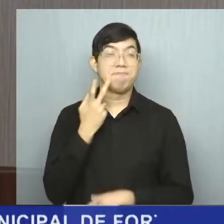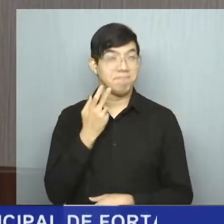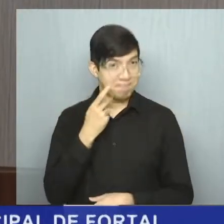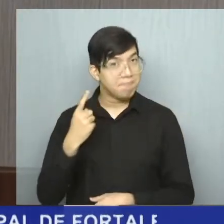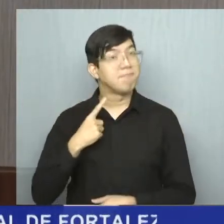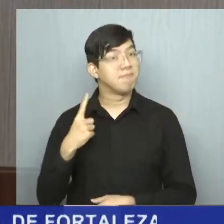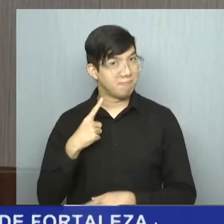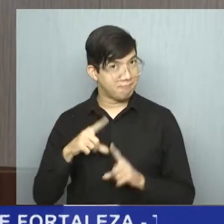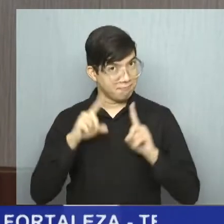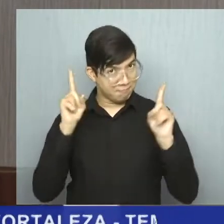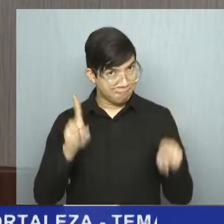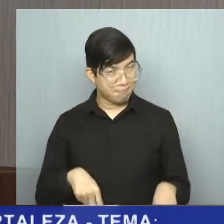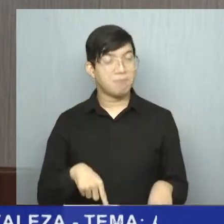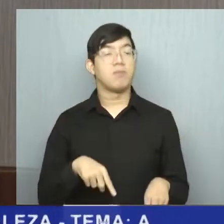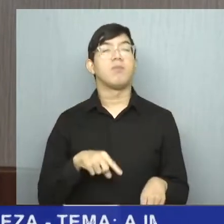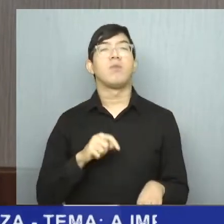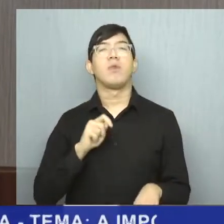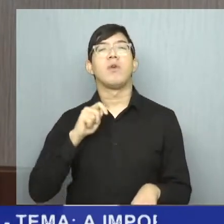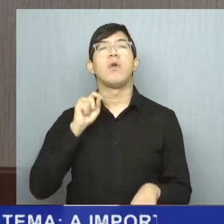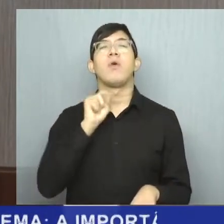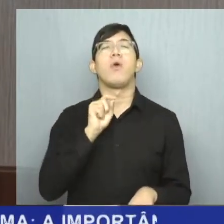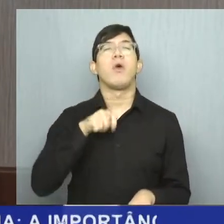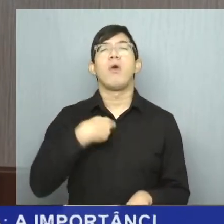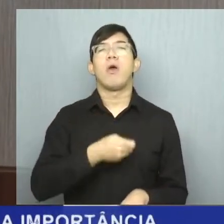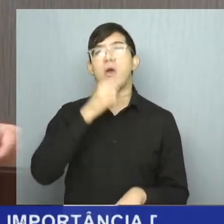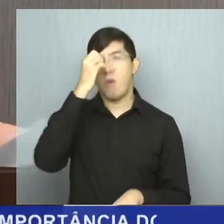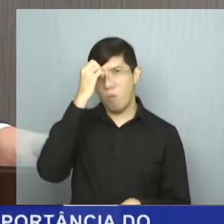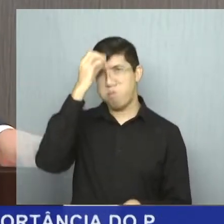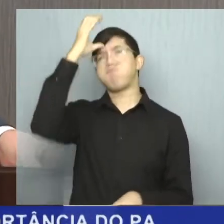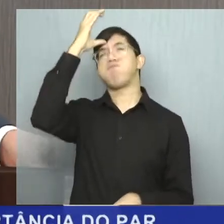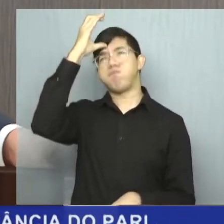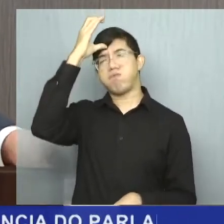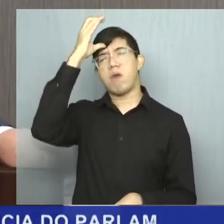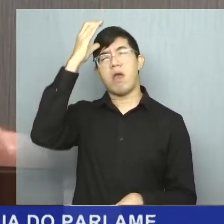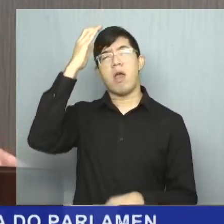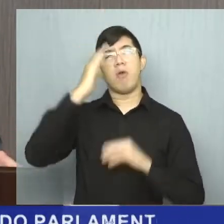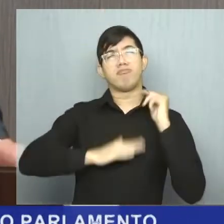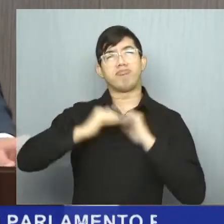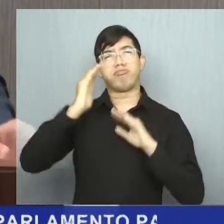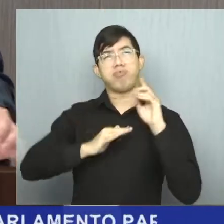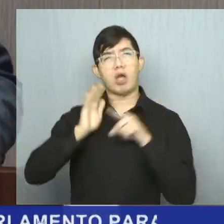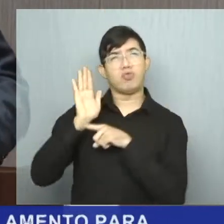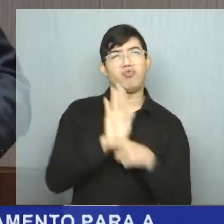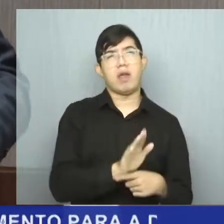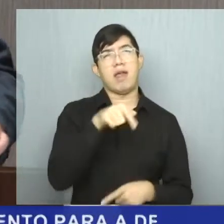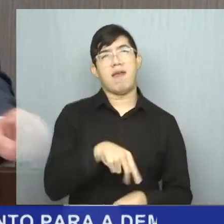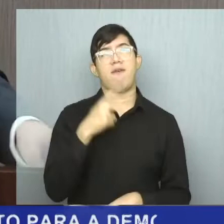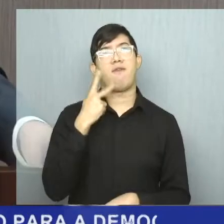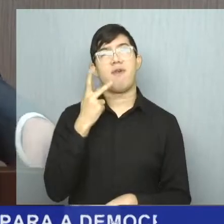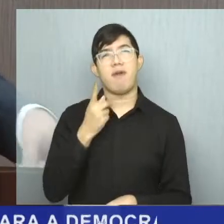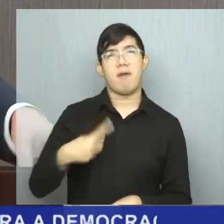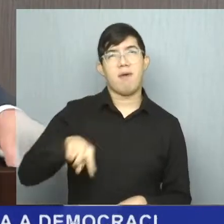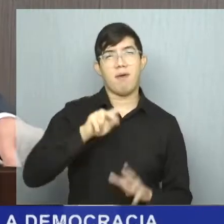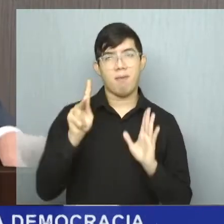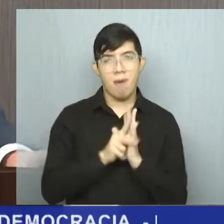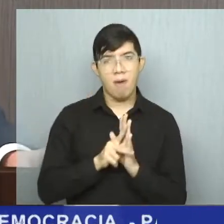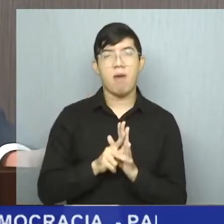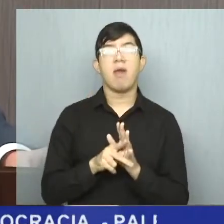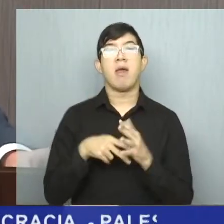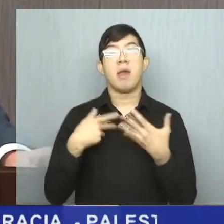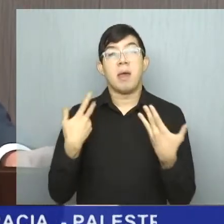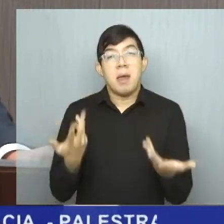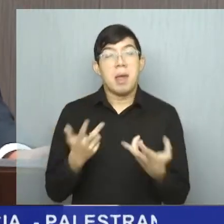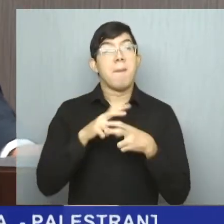programa, que é o Nosso Conhecimento, Nossa Fortaleza. Isso não era suficiente, por isso